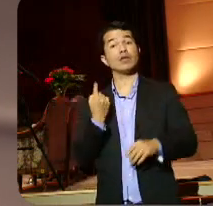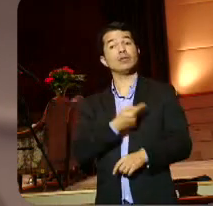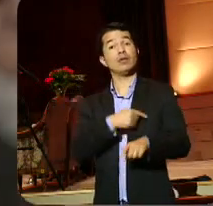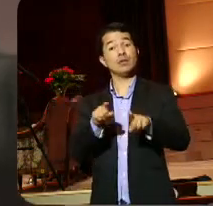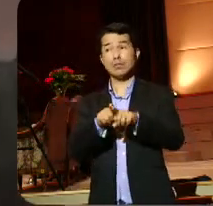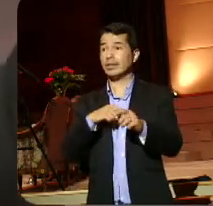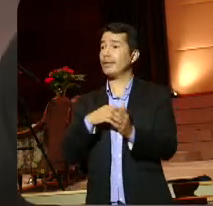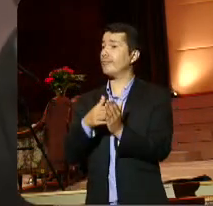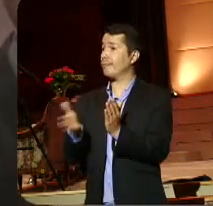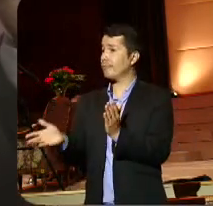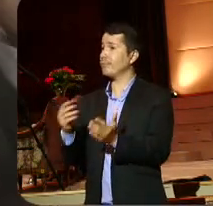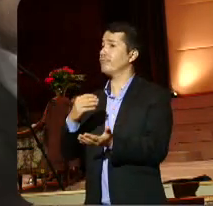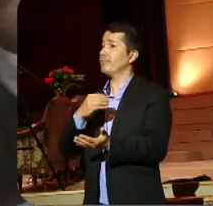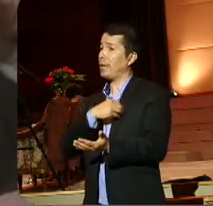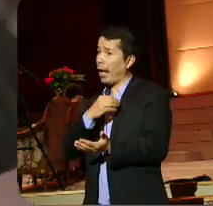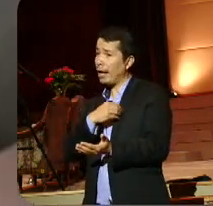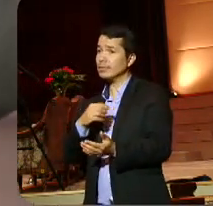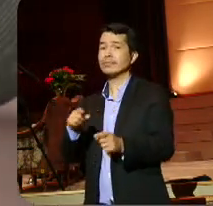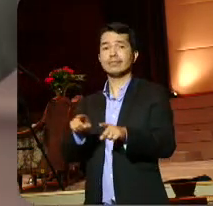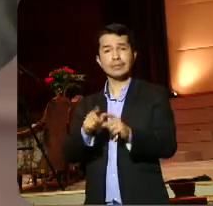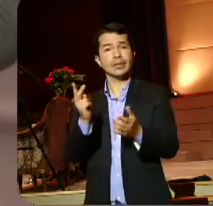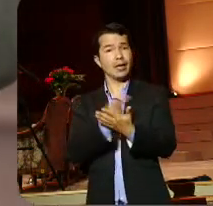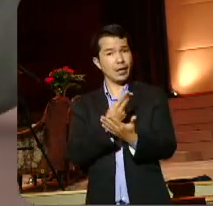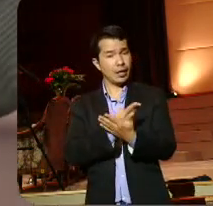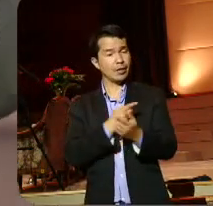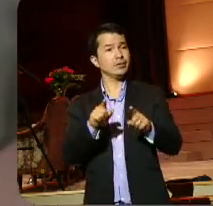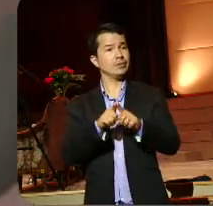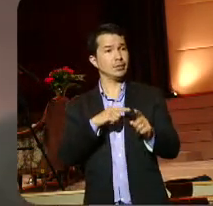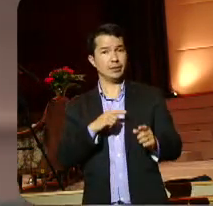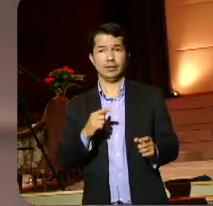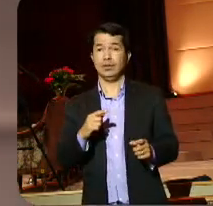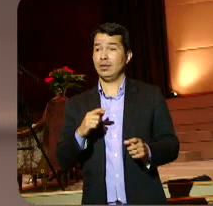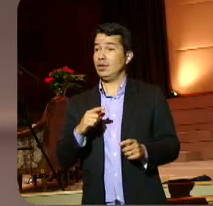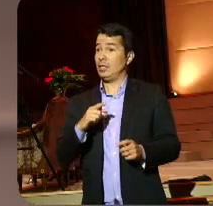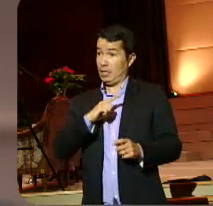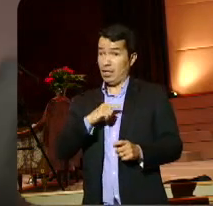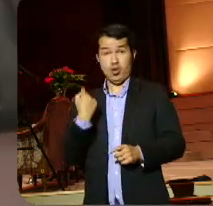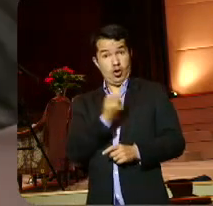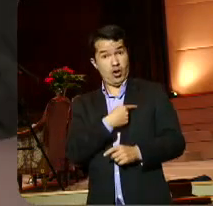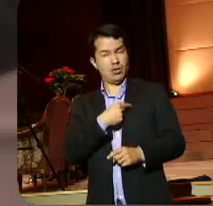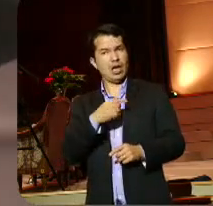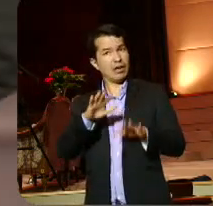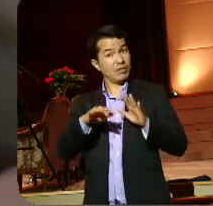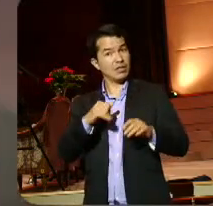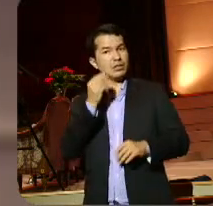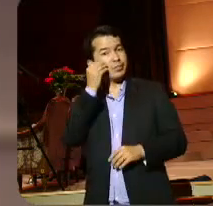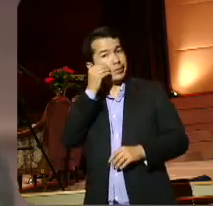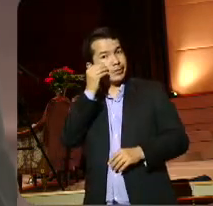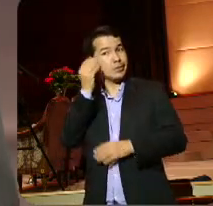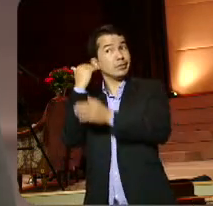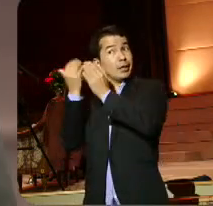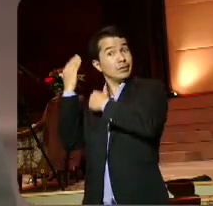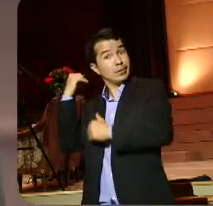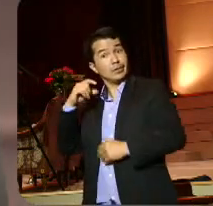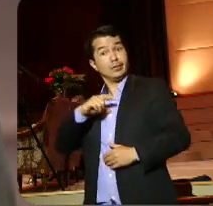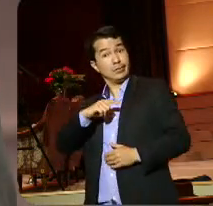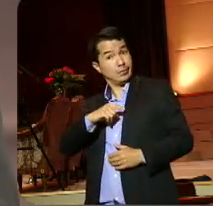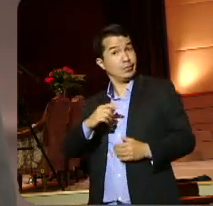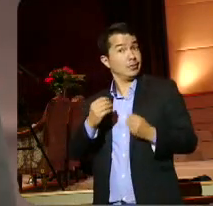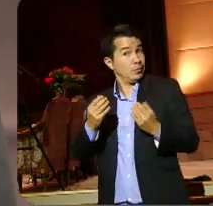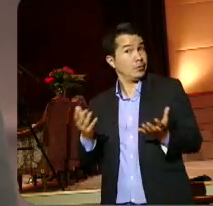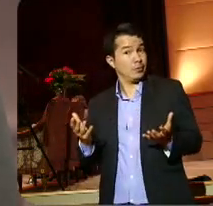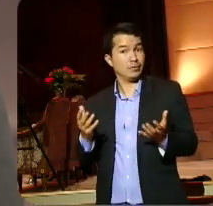vida, esse ex não é uma coisa horrível, ao contrário, a transformação fica em evidência.